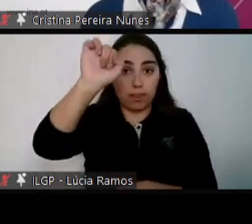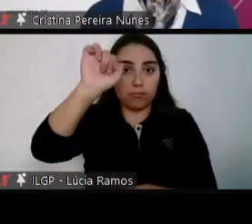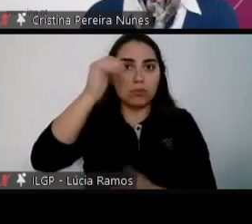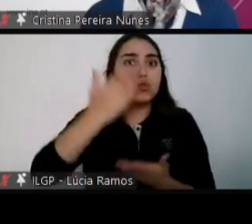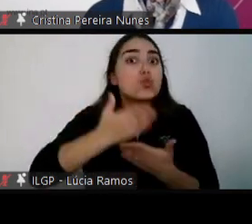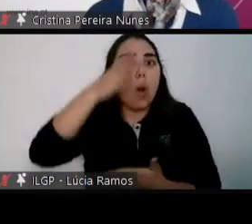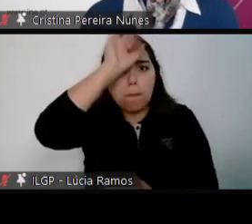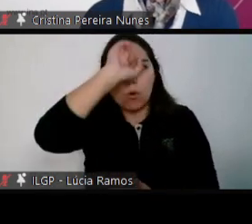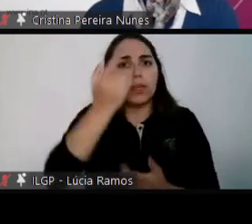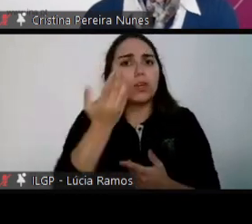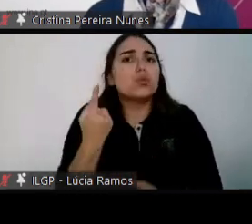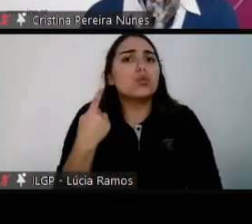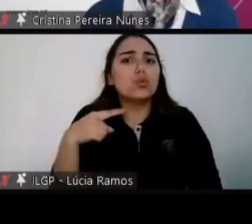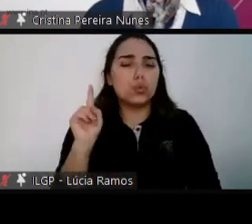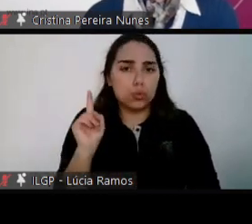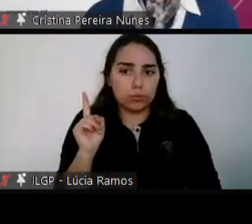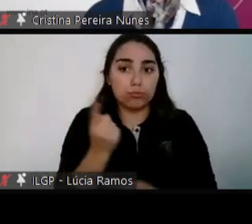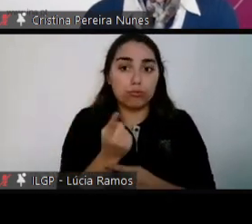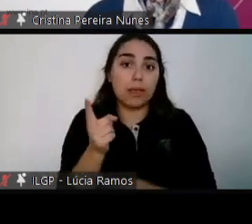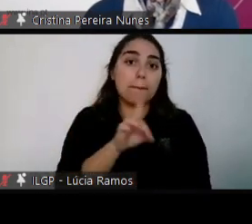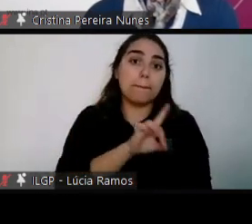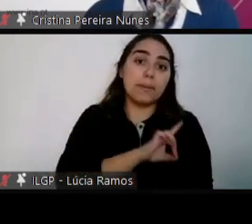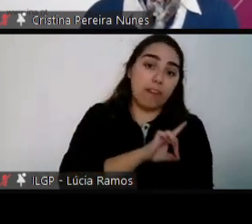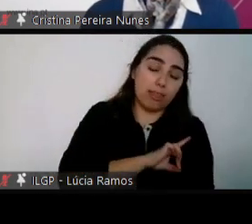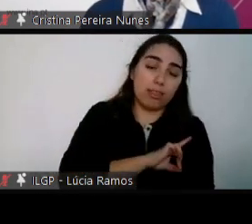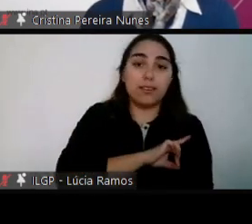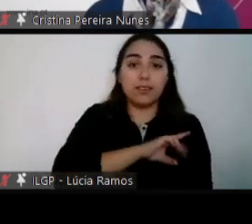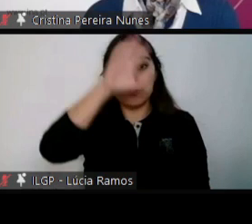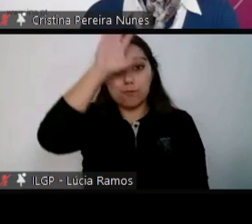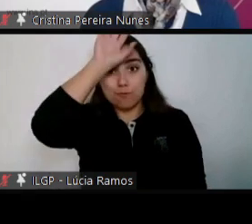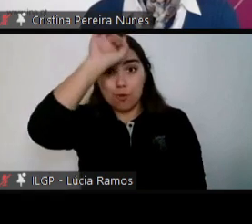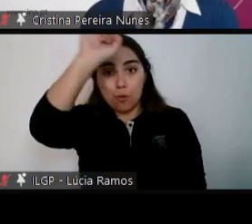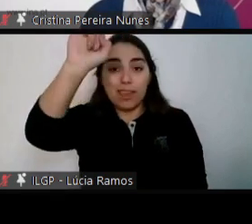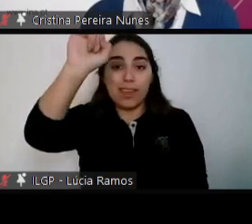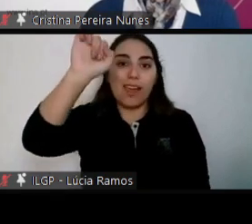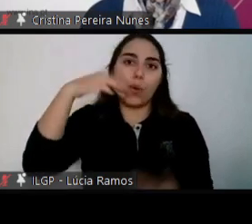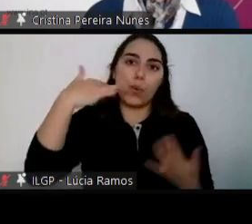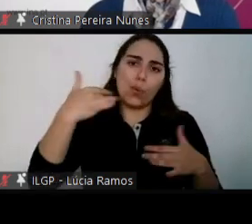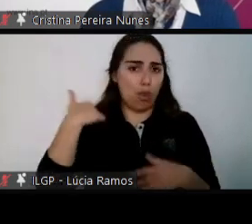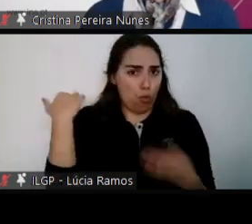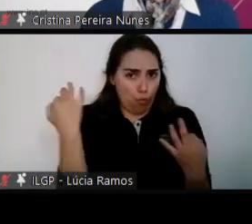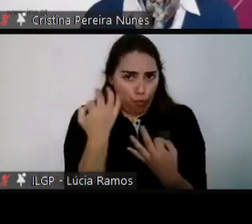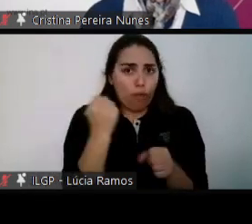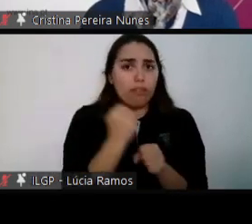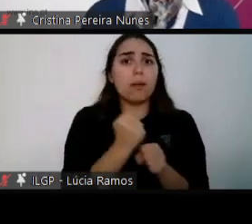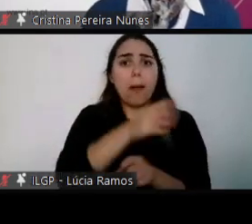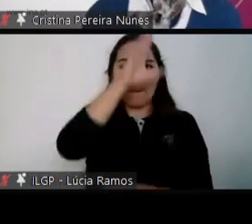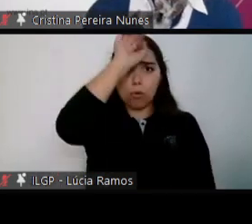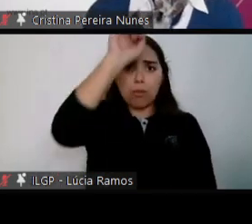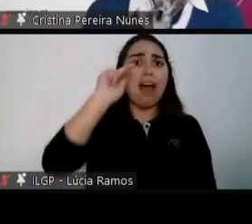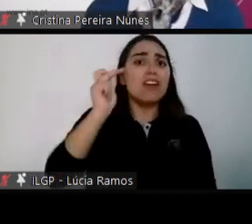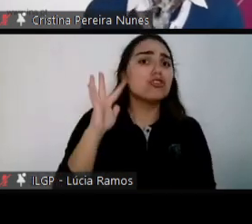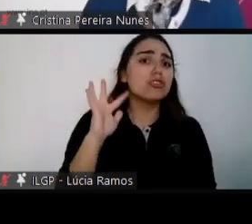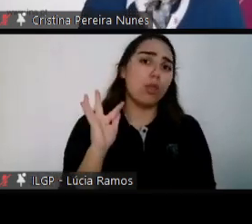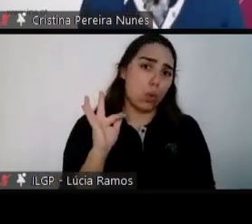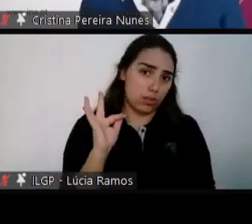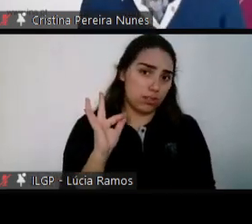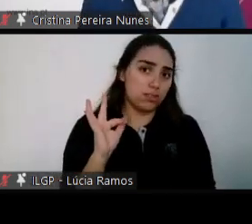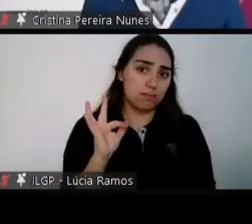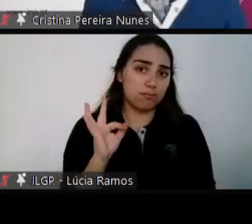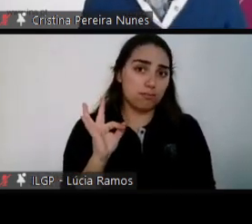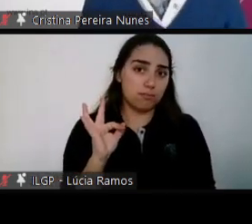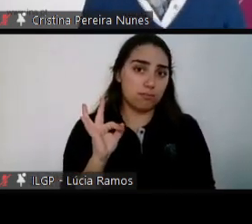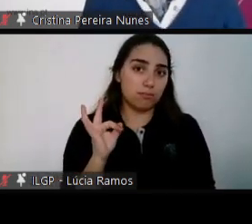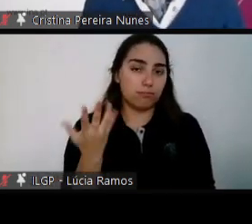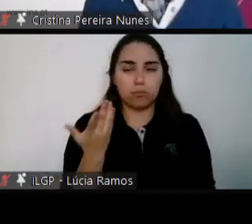entre a área pública e a área privada é muito grande. Eu sou um exemplo disso, não é? Eu fui funcionário público, eu trabalhei 14 anos na administração pública e acabei, por várias